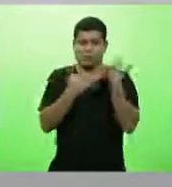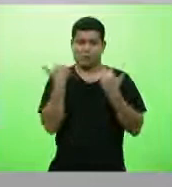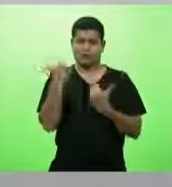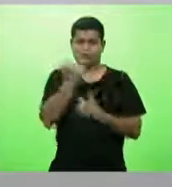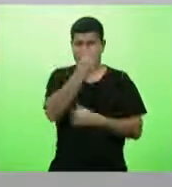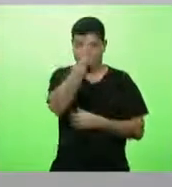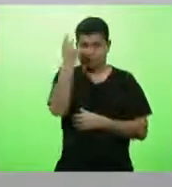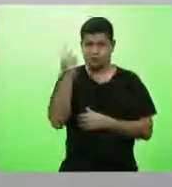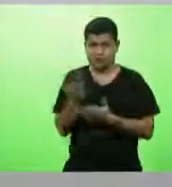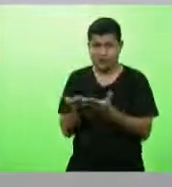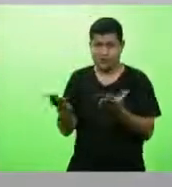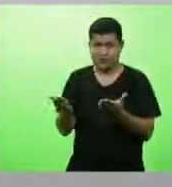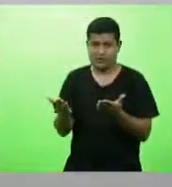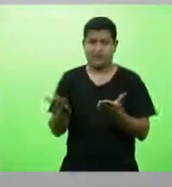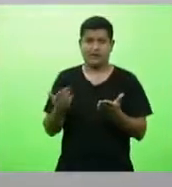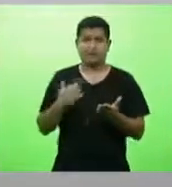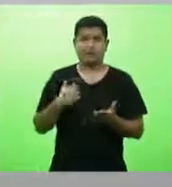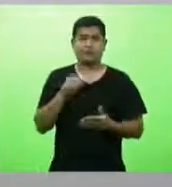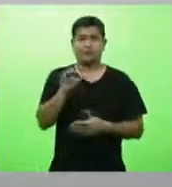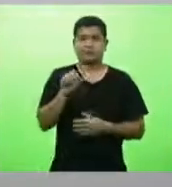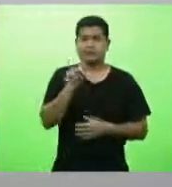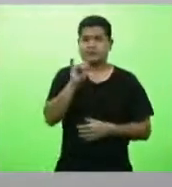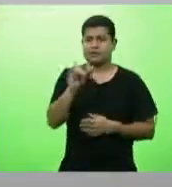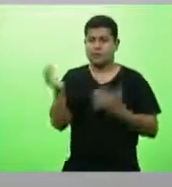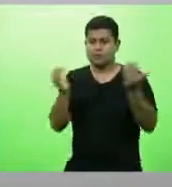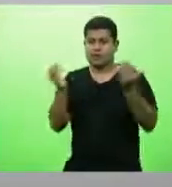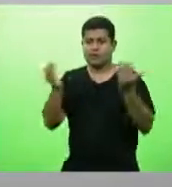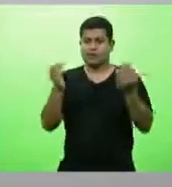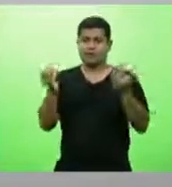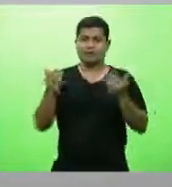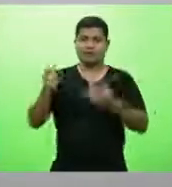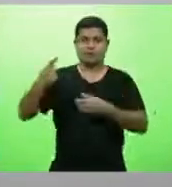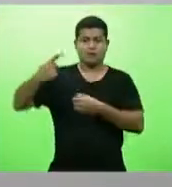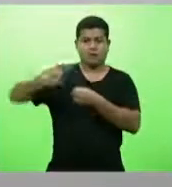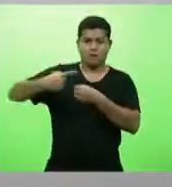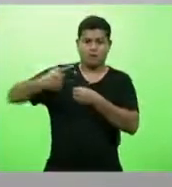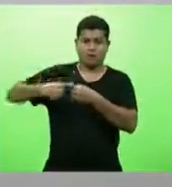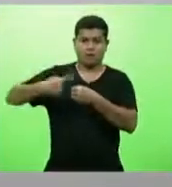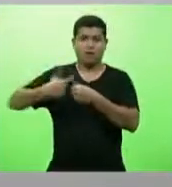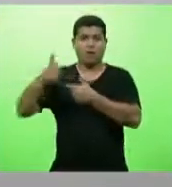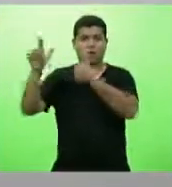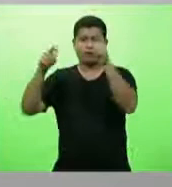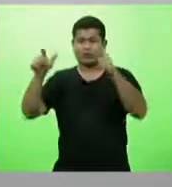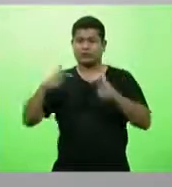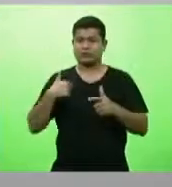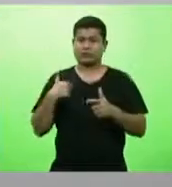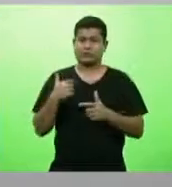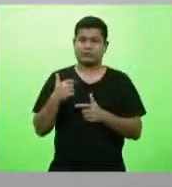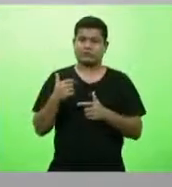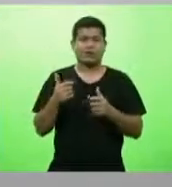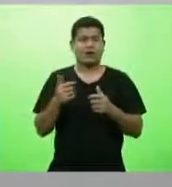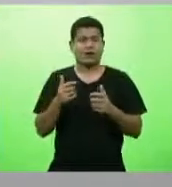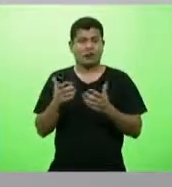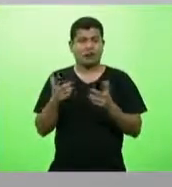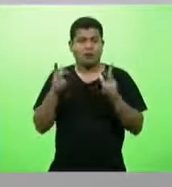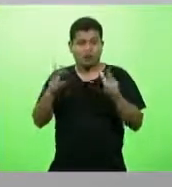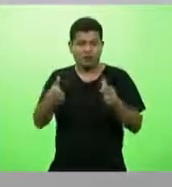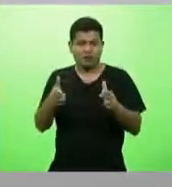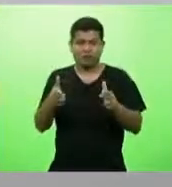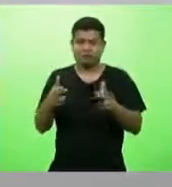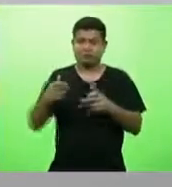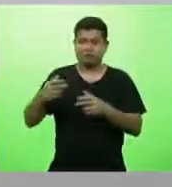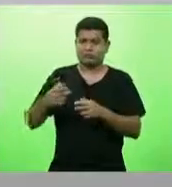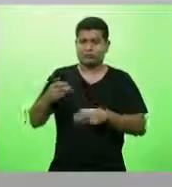pegar municípios do mesmo tamanho, por exemplo, Morro Grande tem 1 morte, Princesa tem 2 mortes, Galvão tem